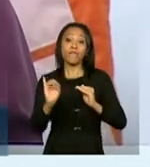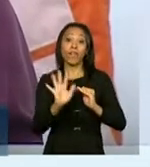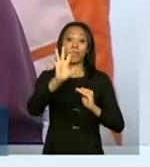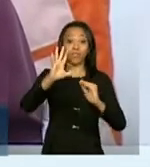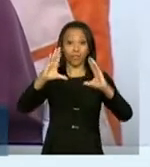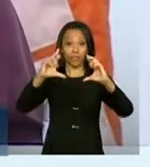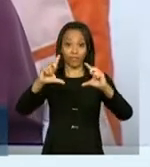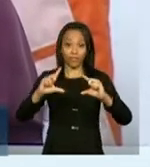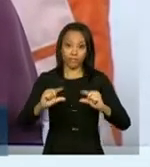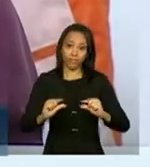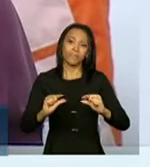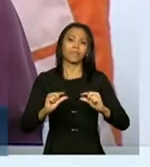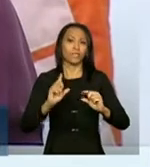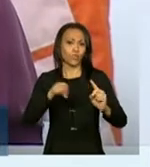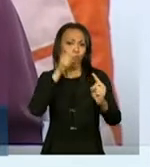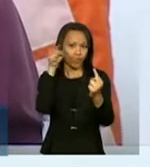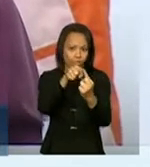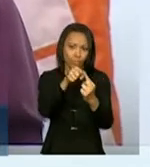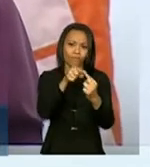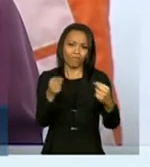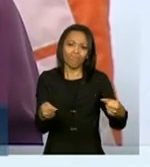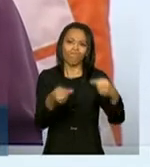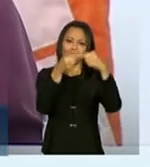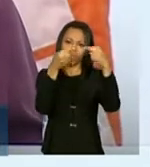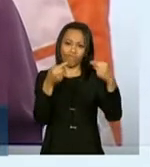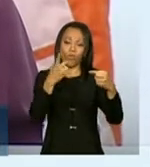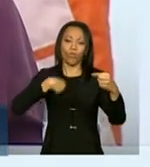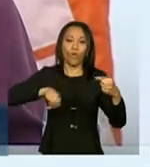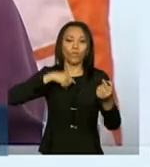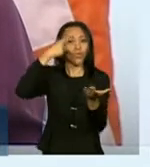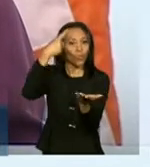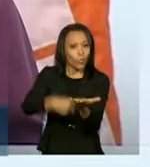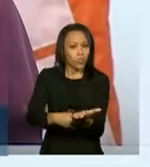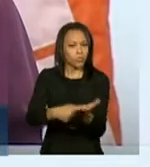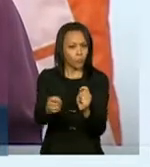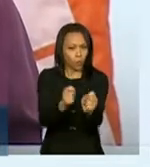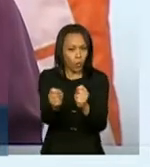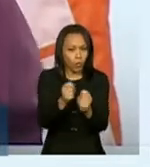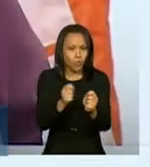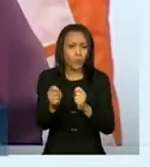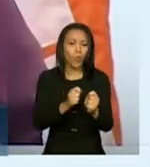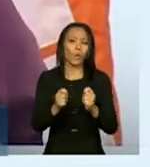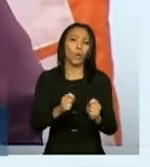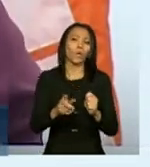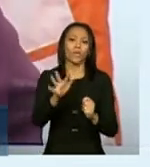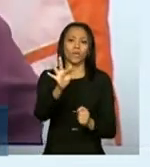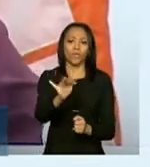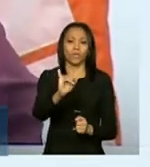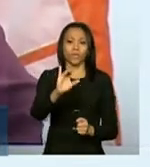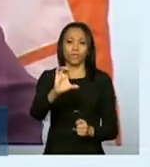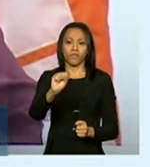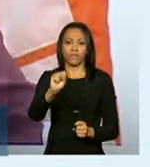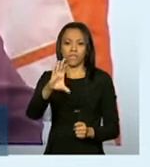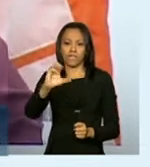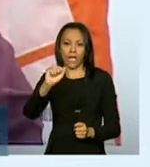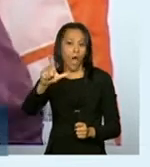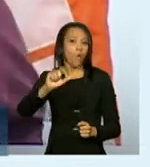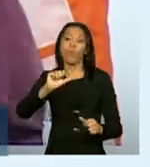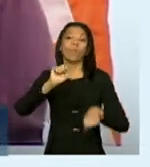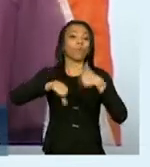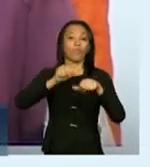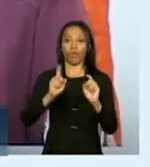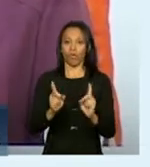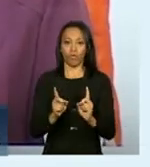ano dentro da meta. Nosso compromisso com o rigor fiscal não se alterou,